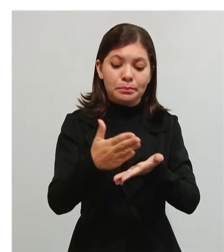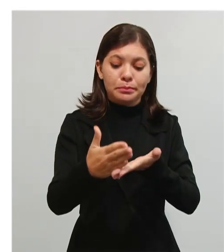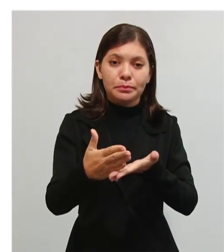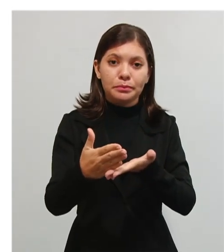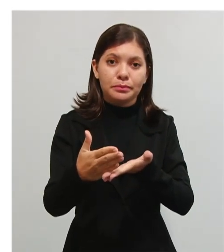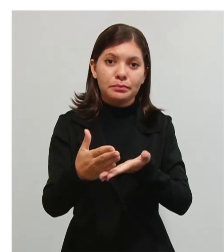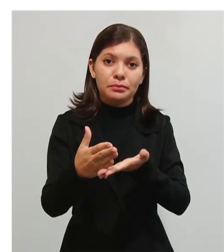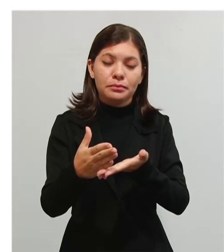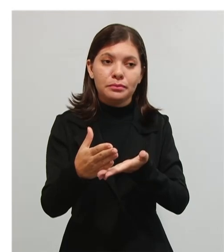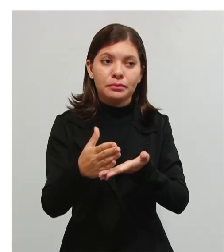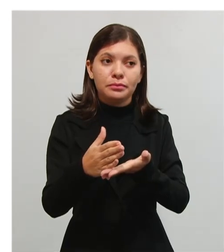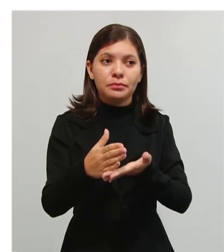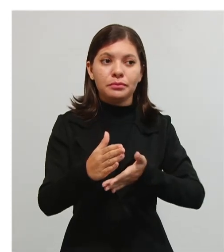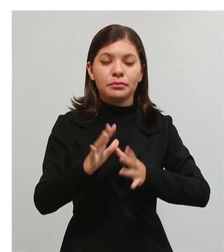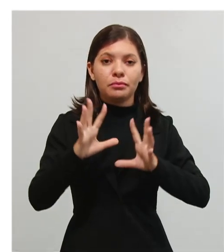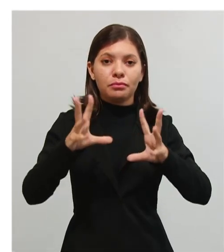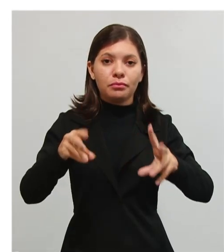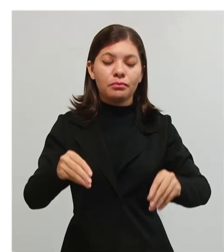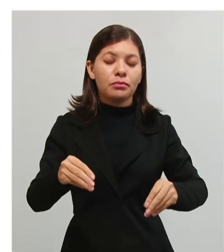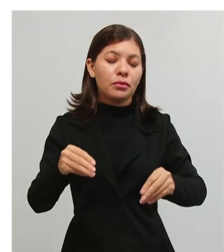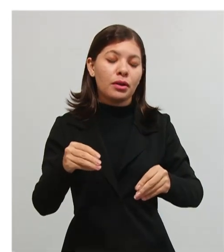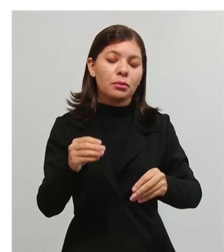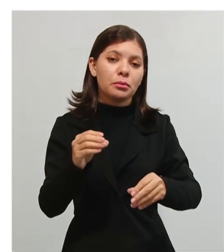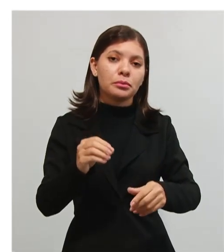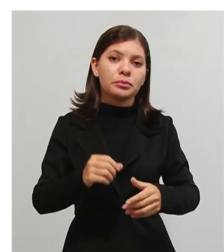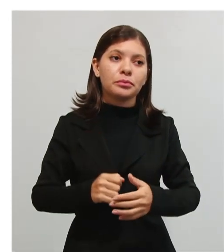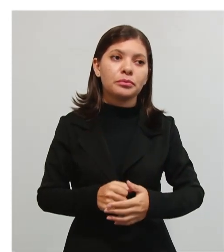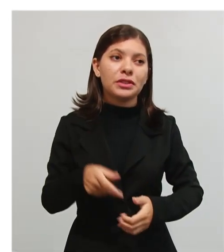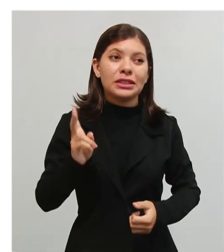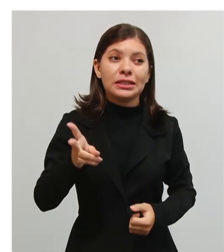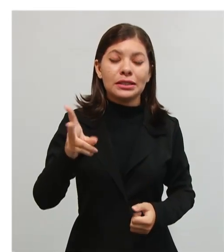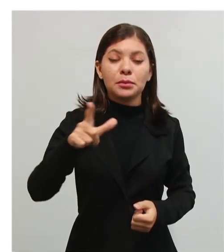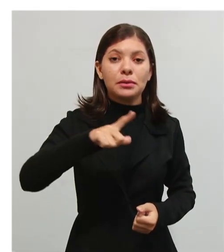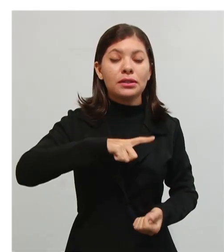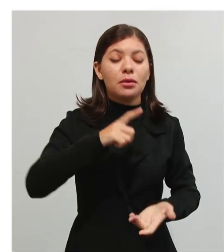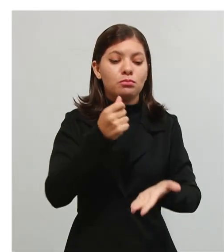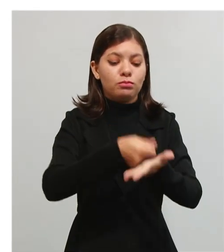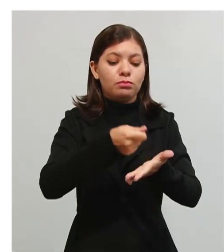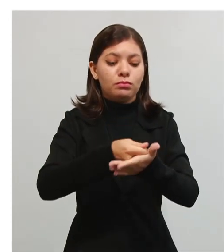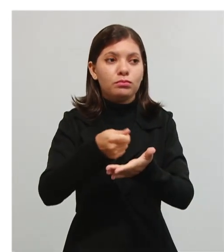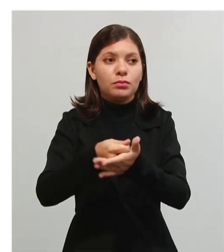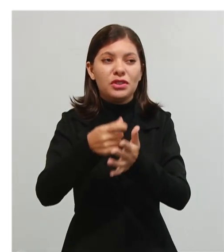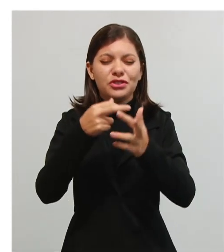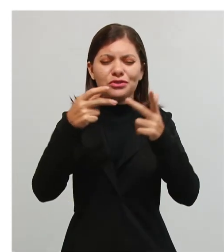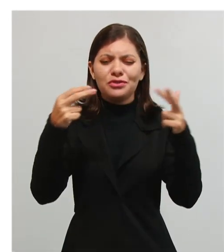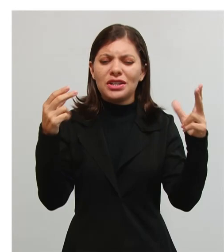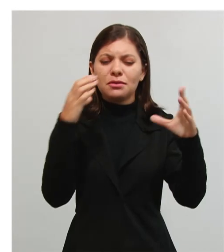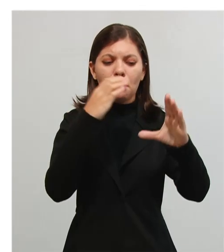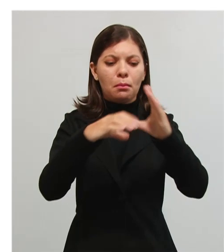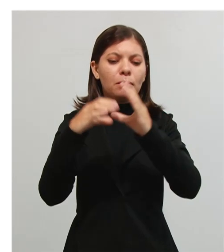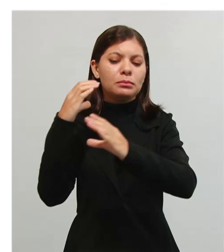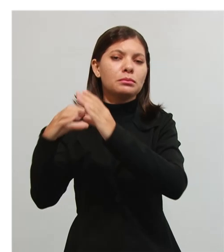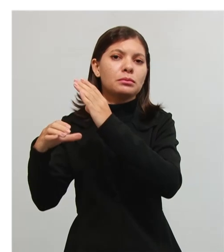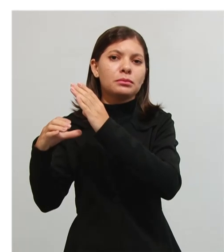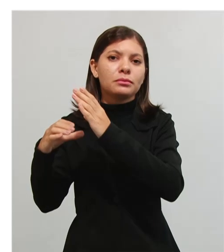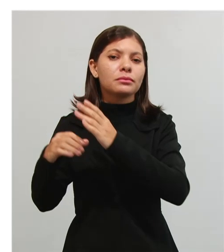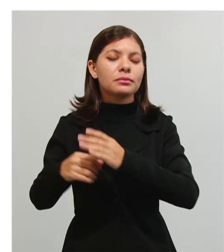pagamento total da fatura. Então sempre vai ter uma cobrança em vários meios de comunicação. Tudo